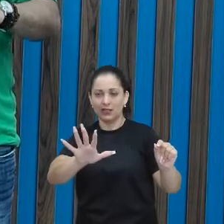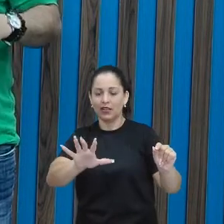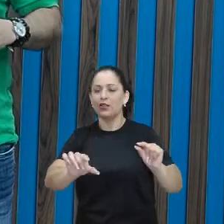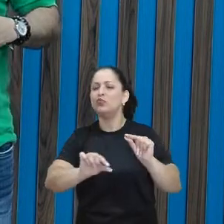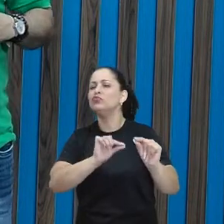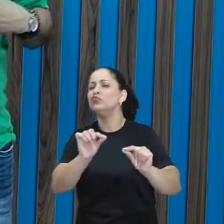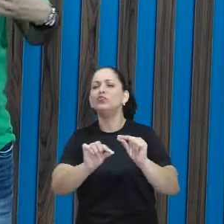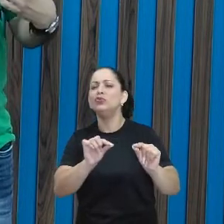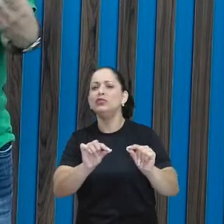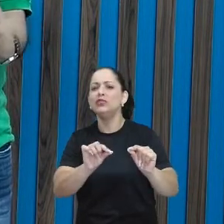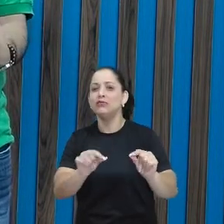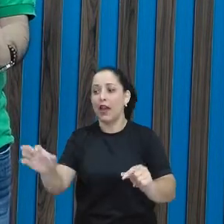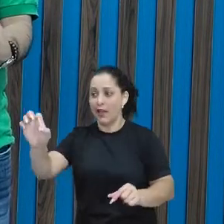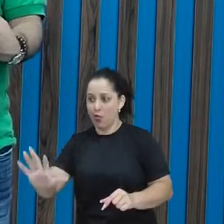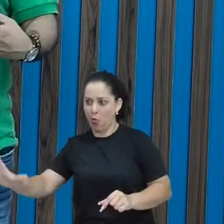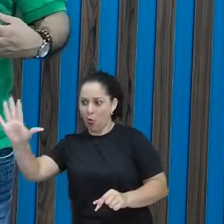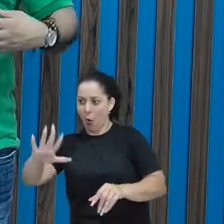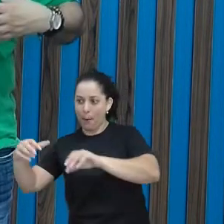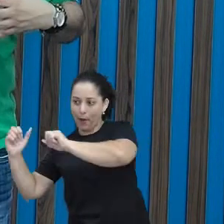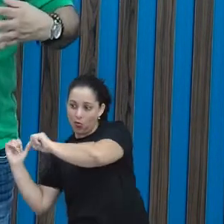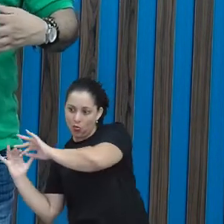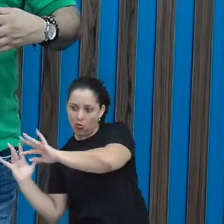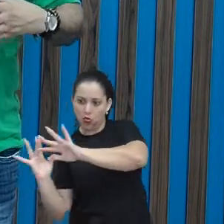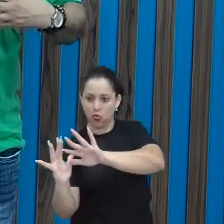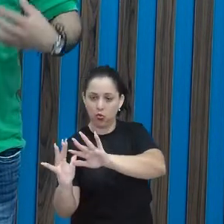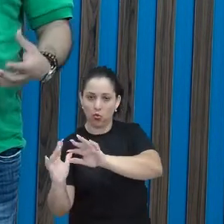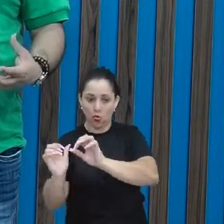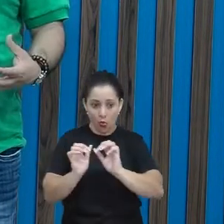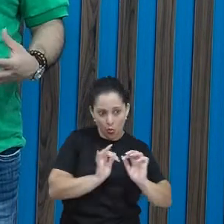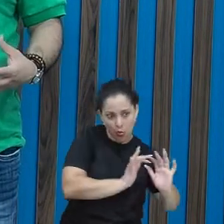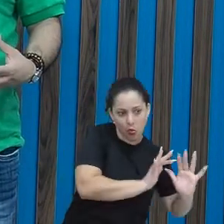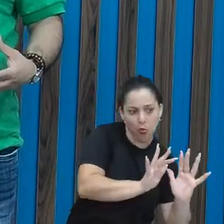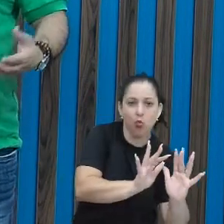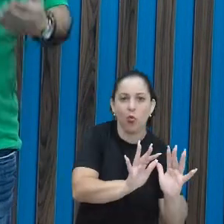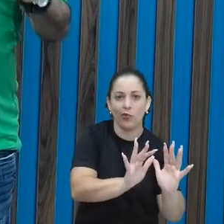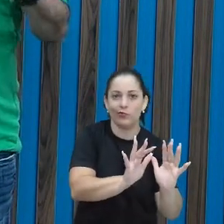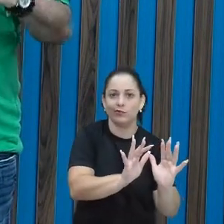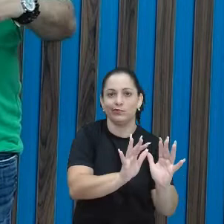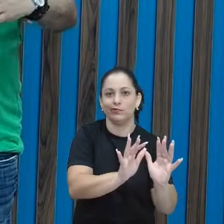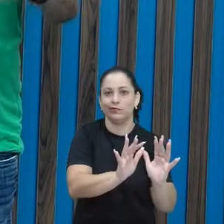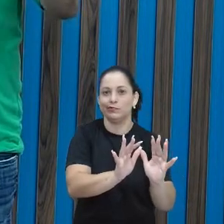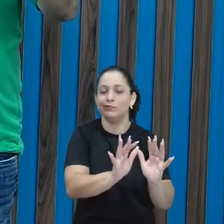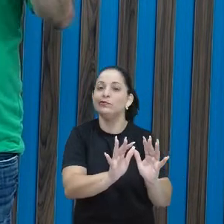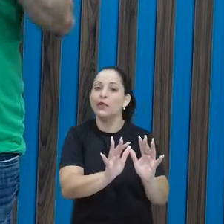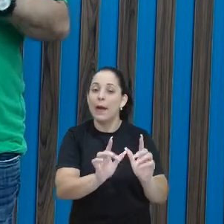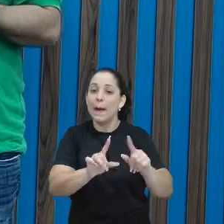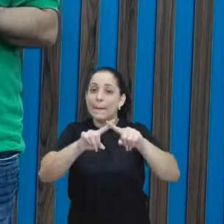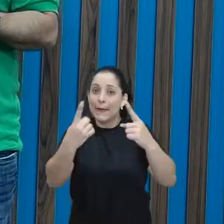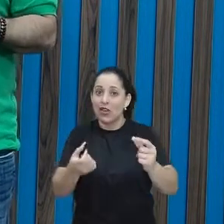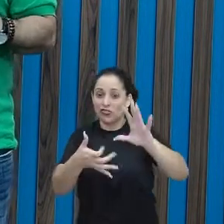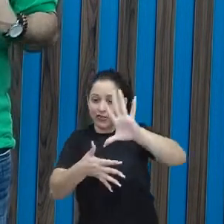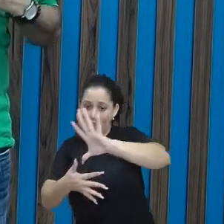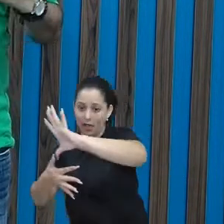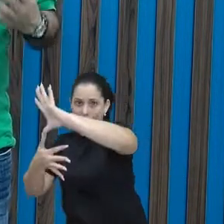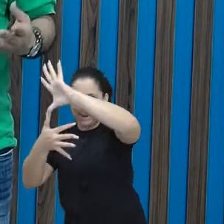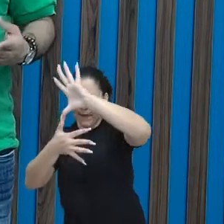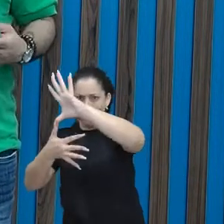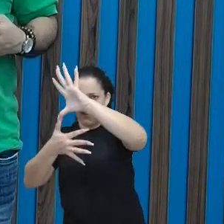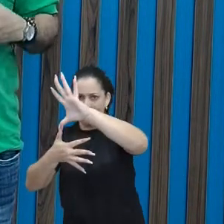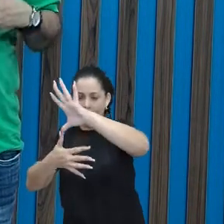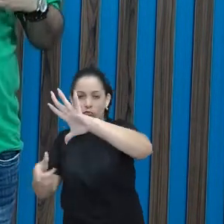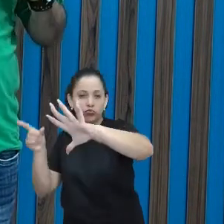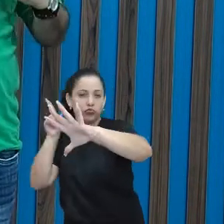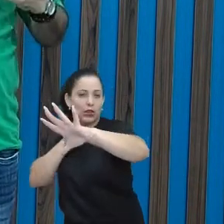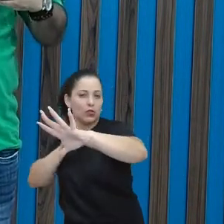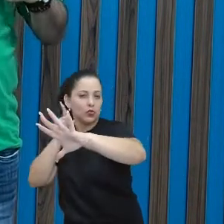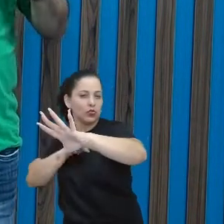território, estabelecendo outras áreas de dominação ali. Mas na América, os Estados Unidos, né, ele